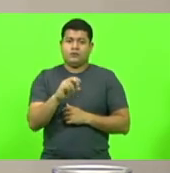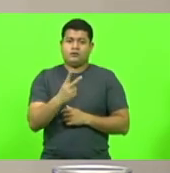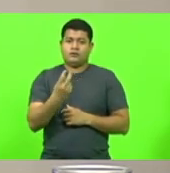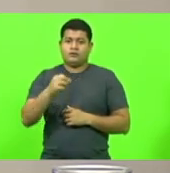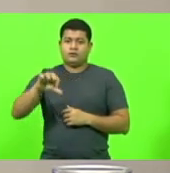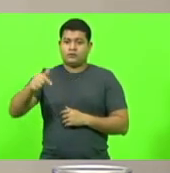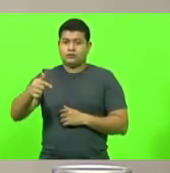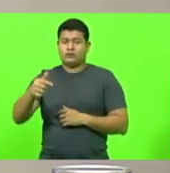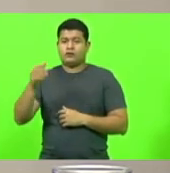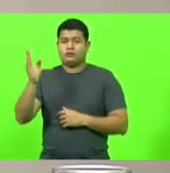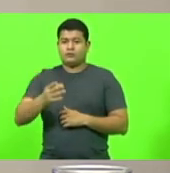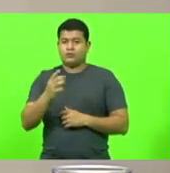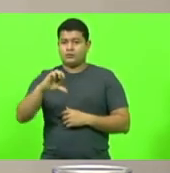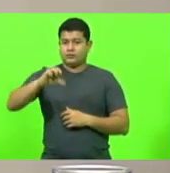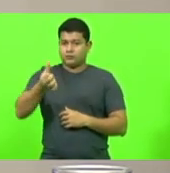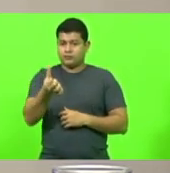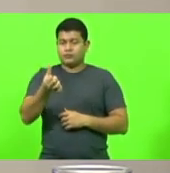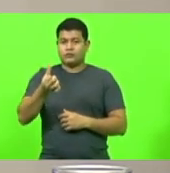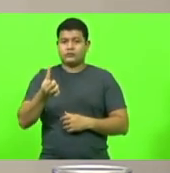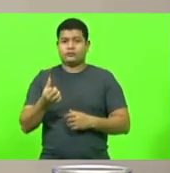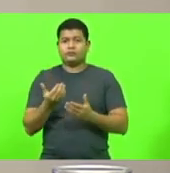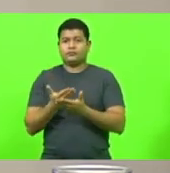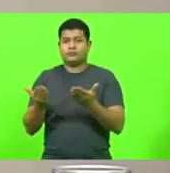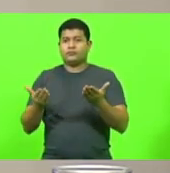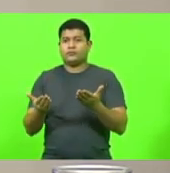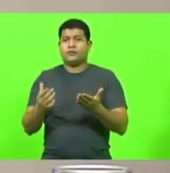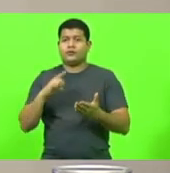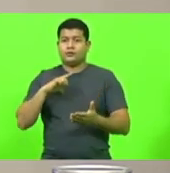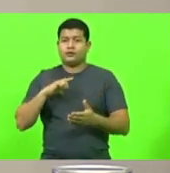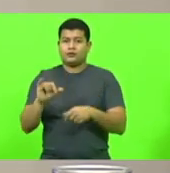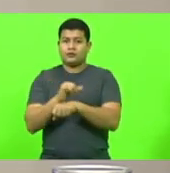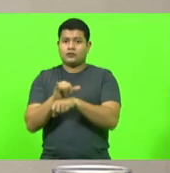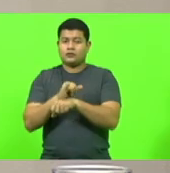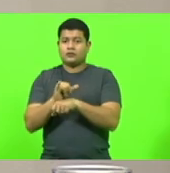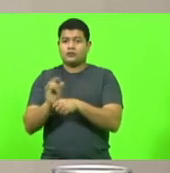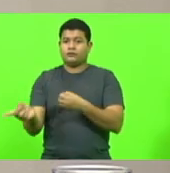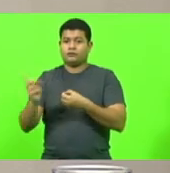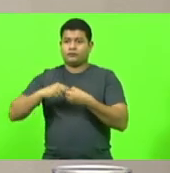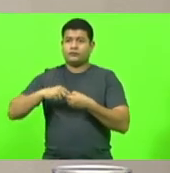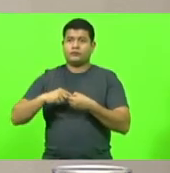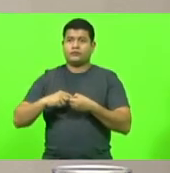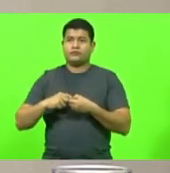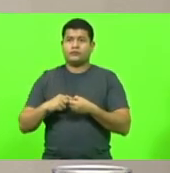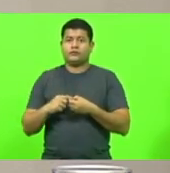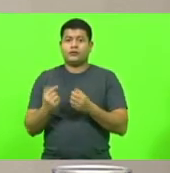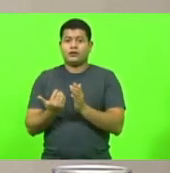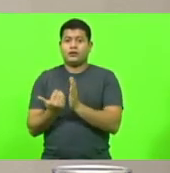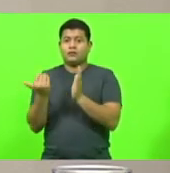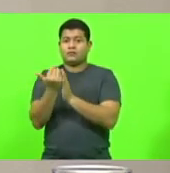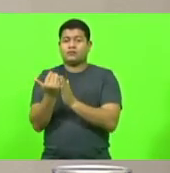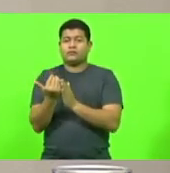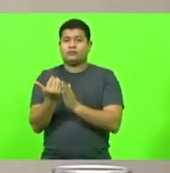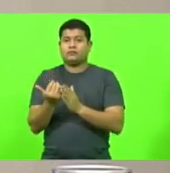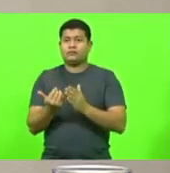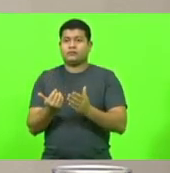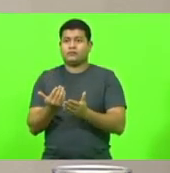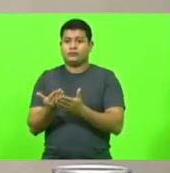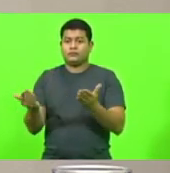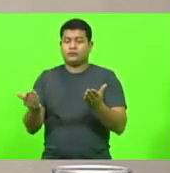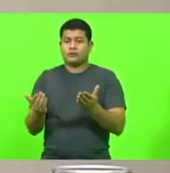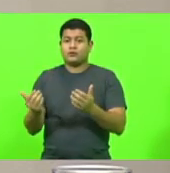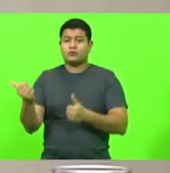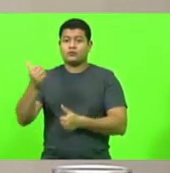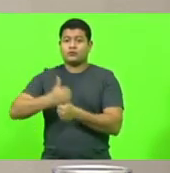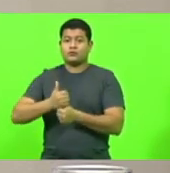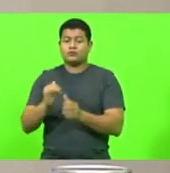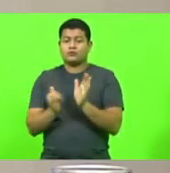1996, a fim de prever as modalidades possíveis de restituição do excedente das operações de substituição